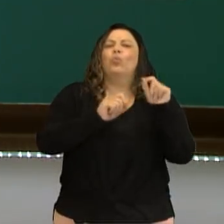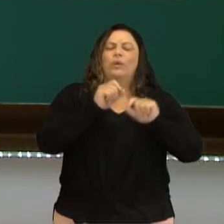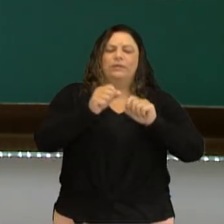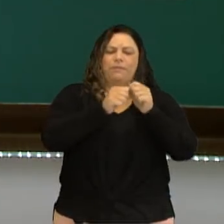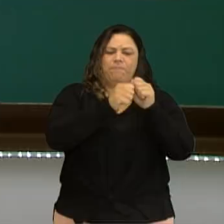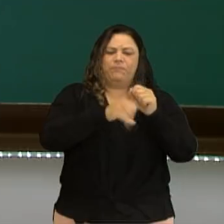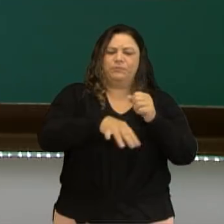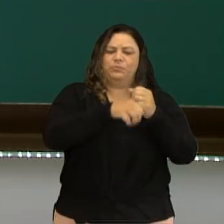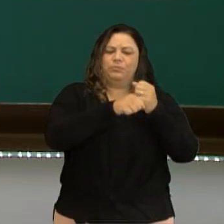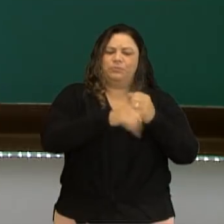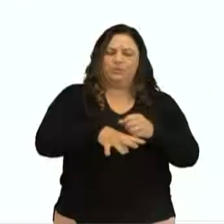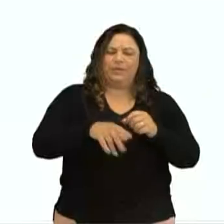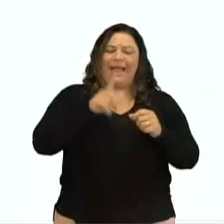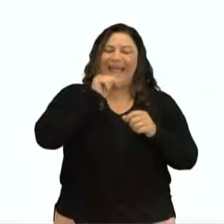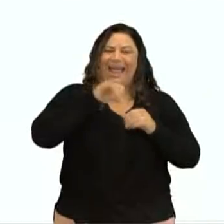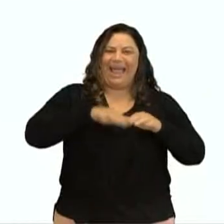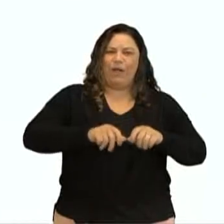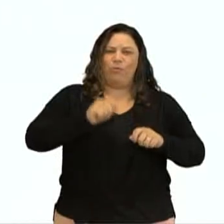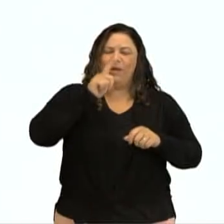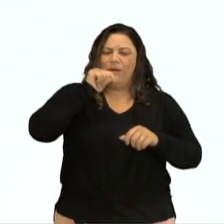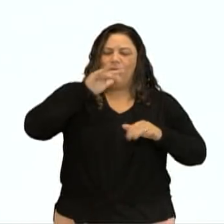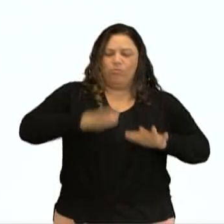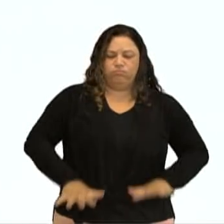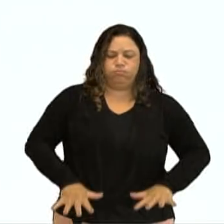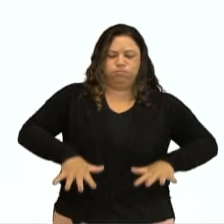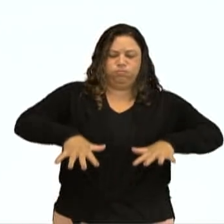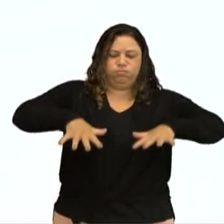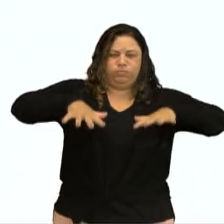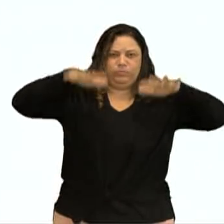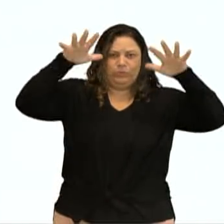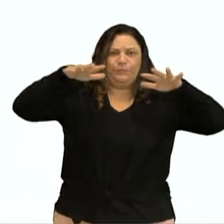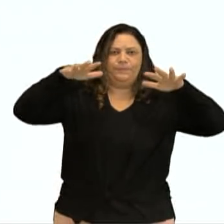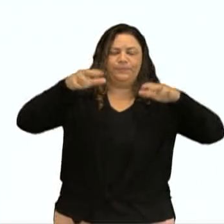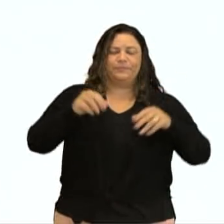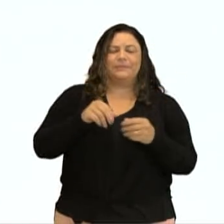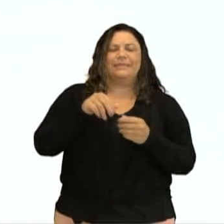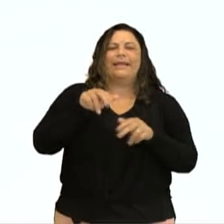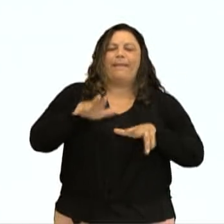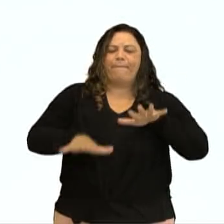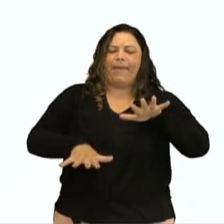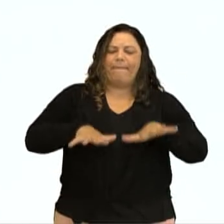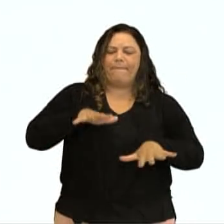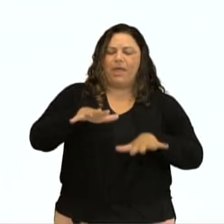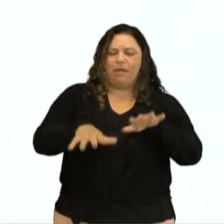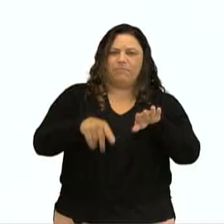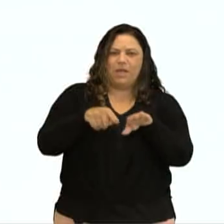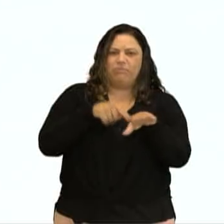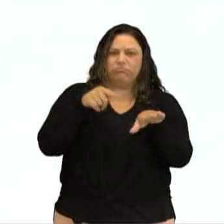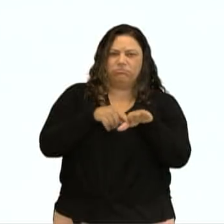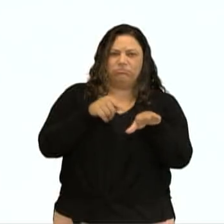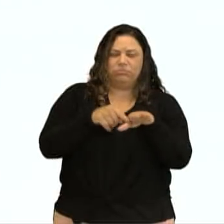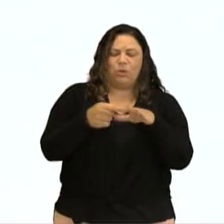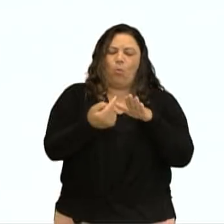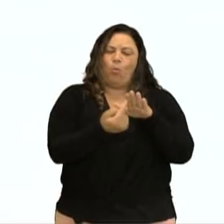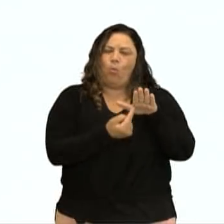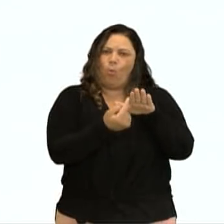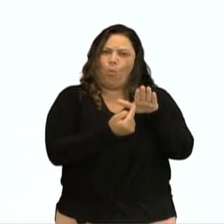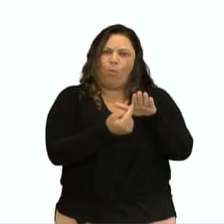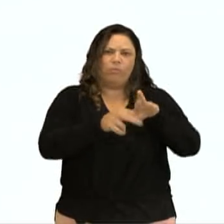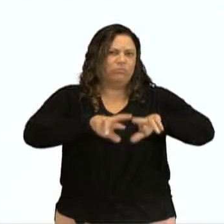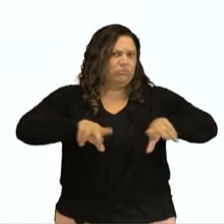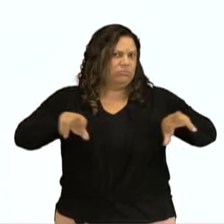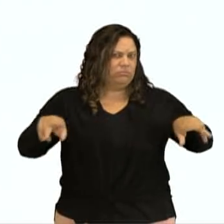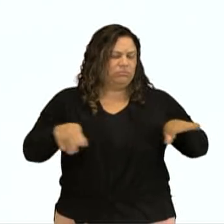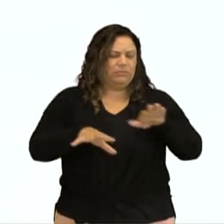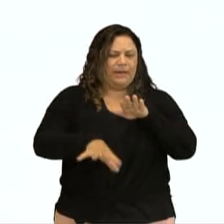com água de enchentes. Olha a imagem aqui embaixo. E se a pessoa andar descalça, tiver um corte no pé, por exemplo,